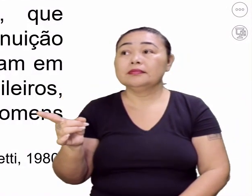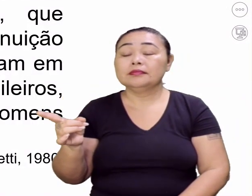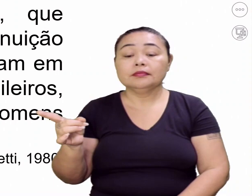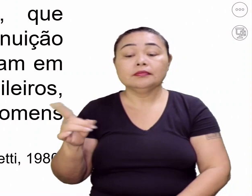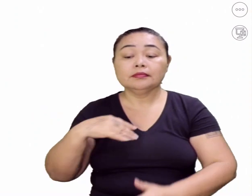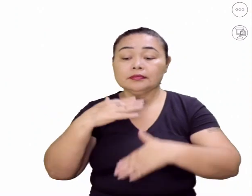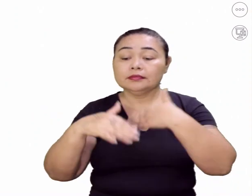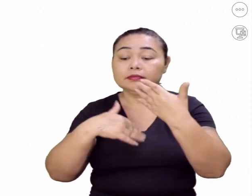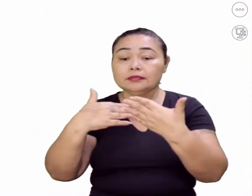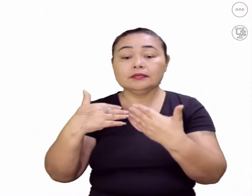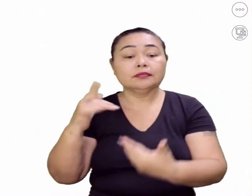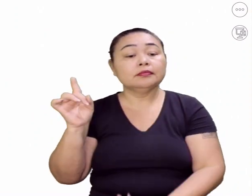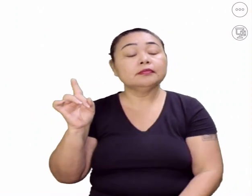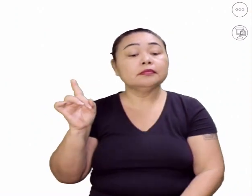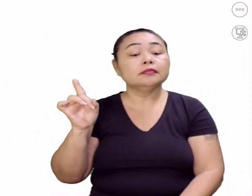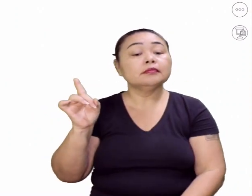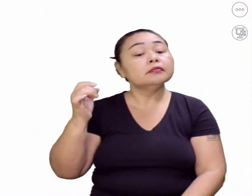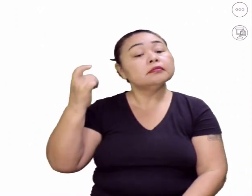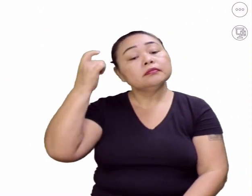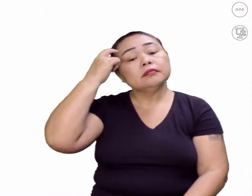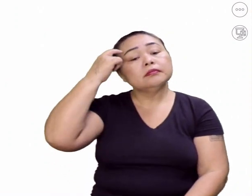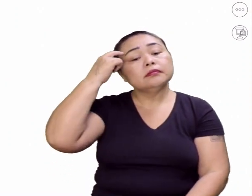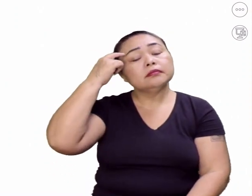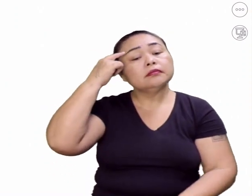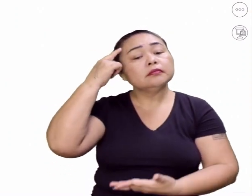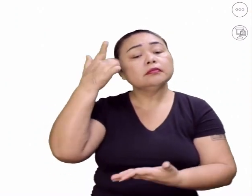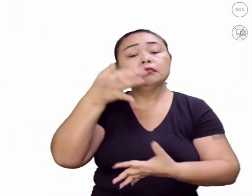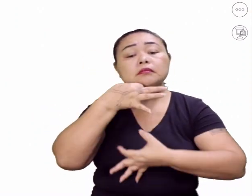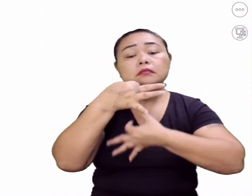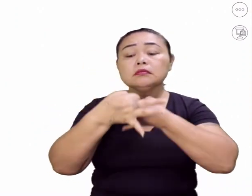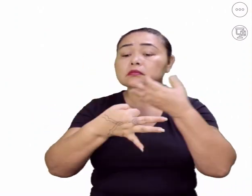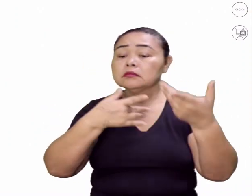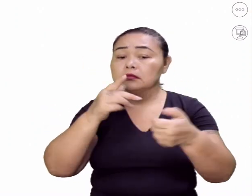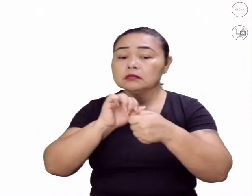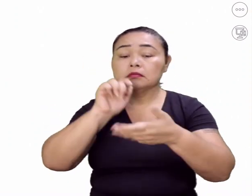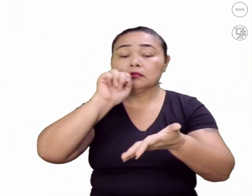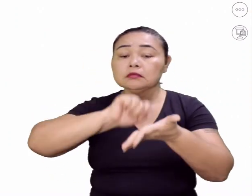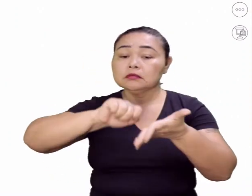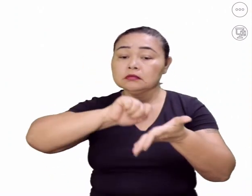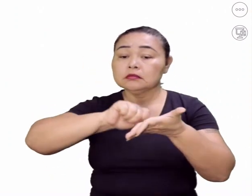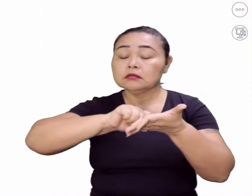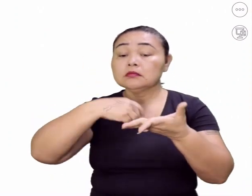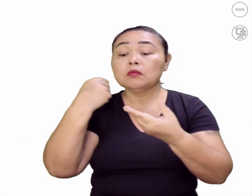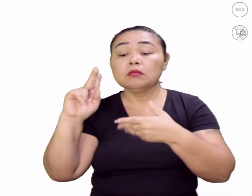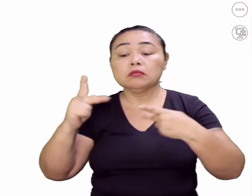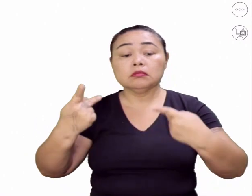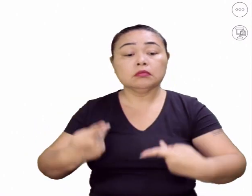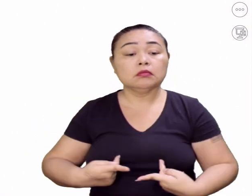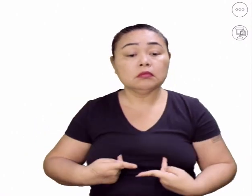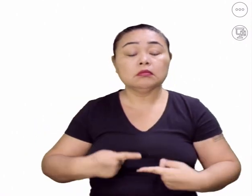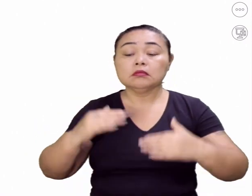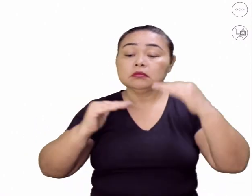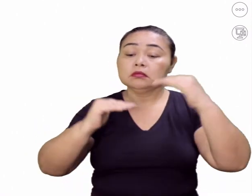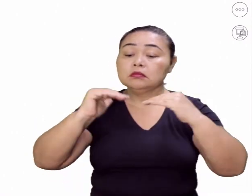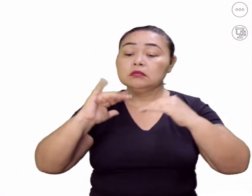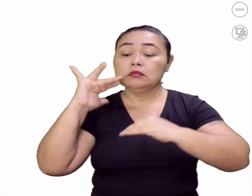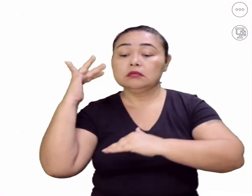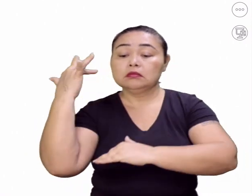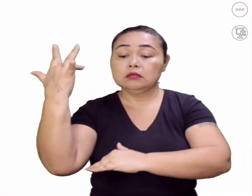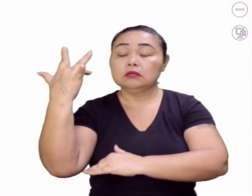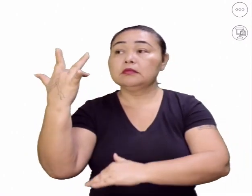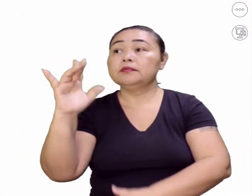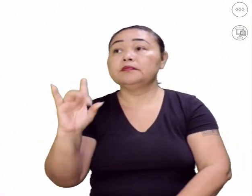do desenvolvimento. Vamos lá. Reflita e disserte sobre a interferência humana no equilíbrio